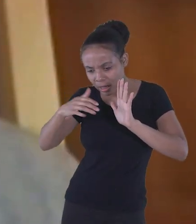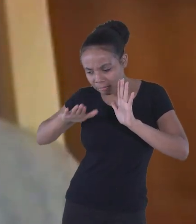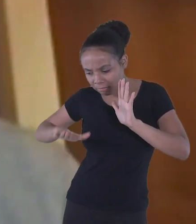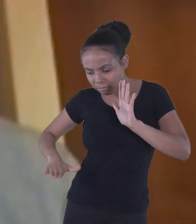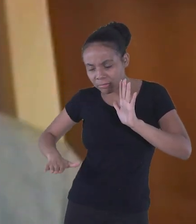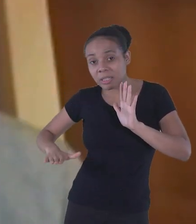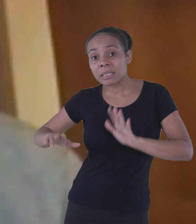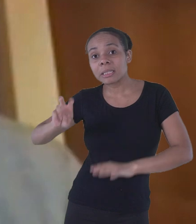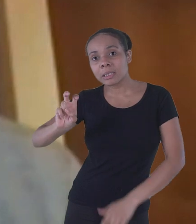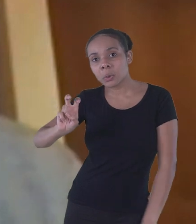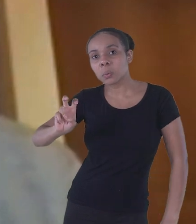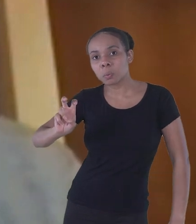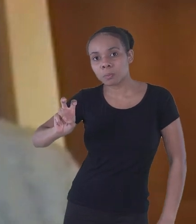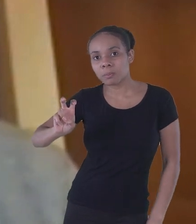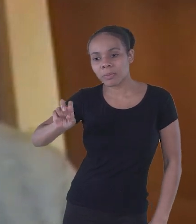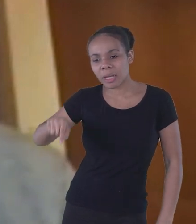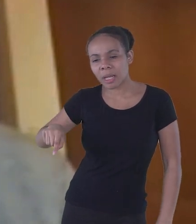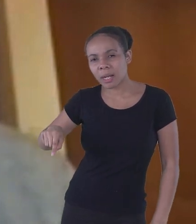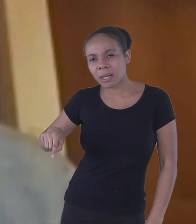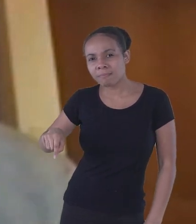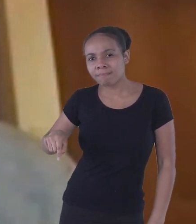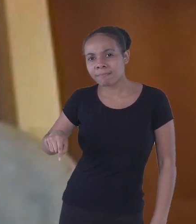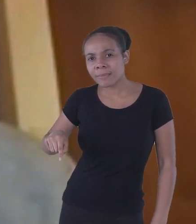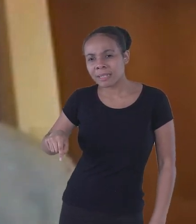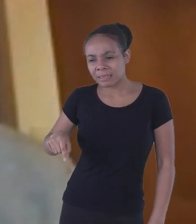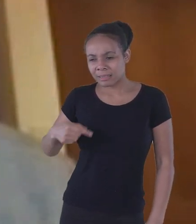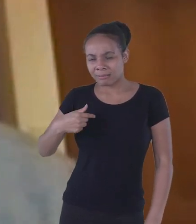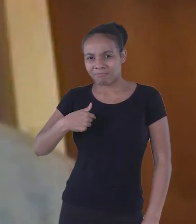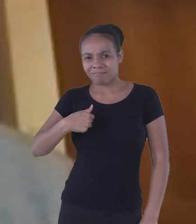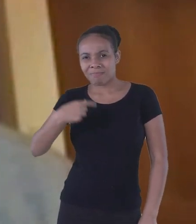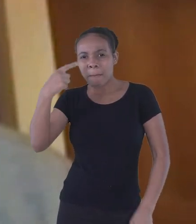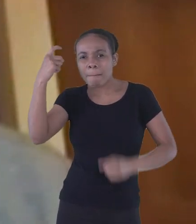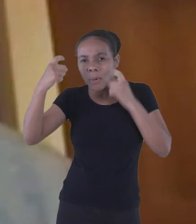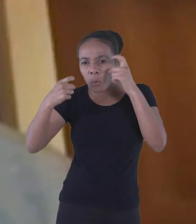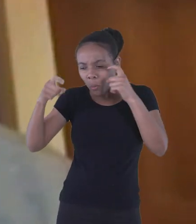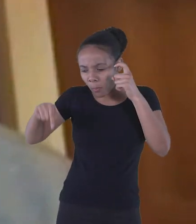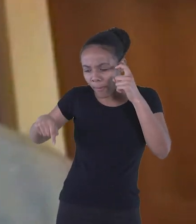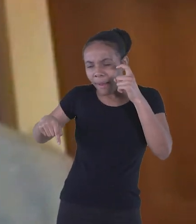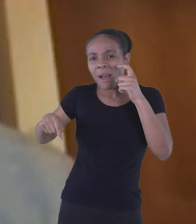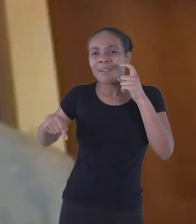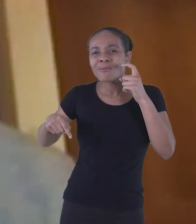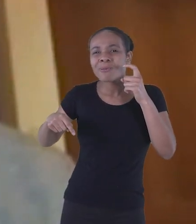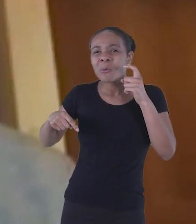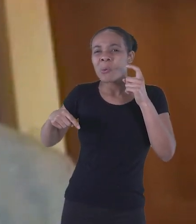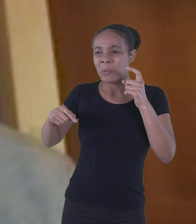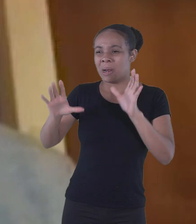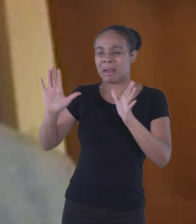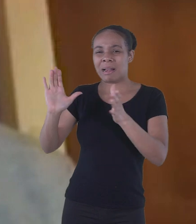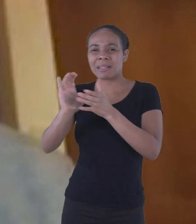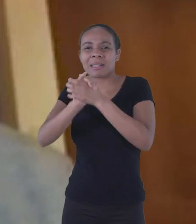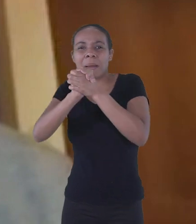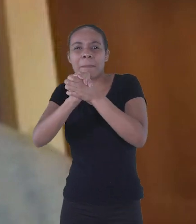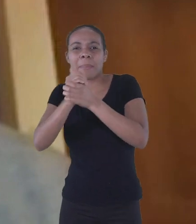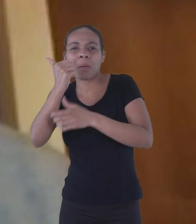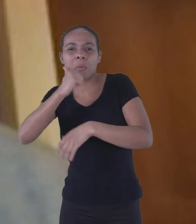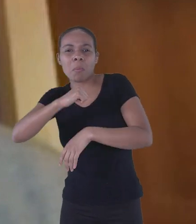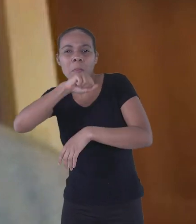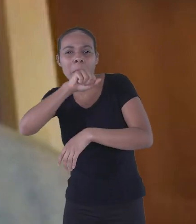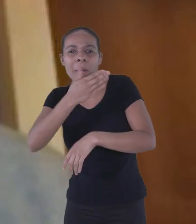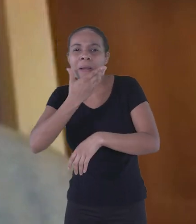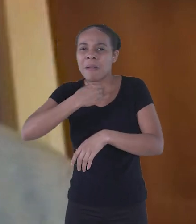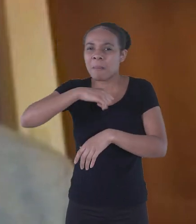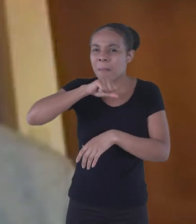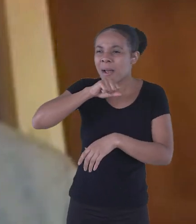se começasse a julgar o responsável pelo casamento dos pais e o salvador do casamento